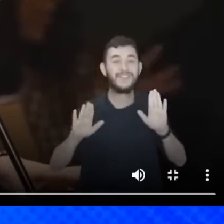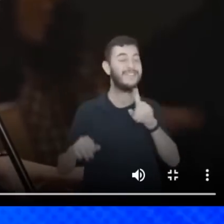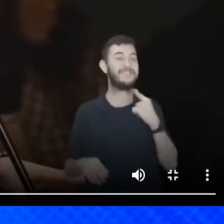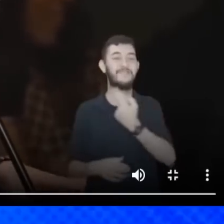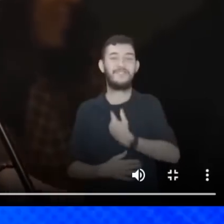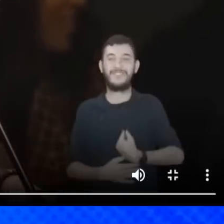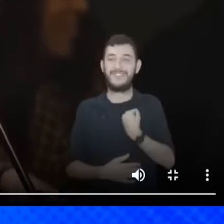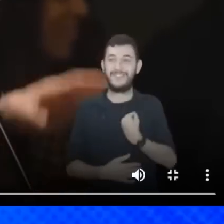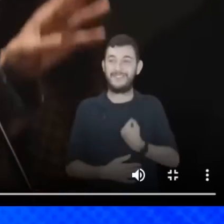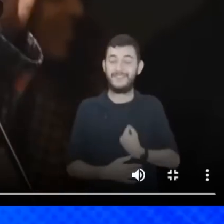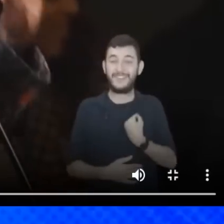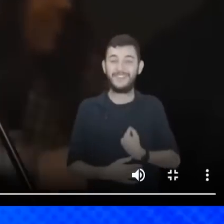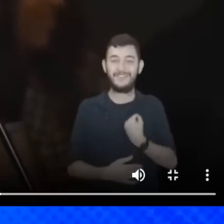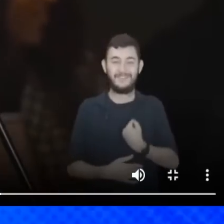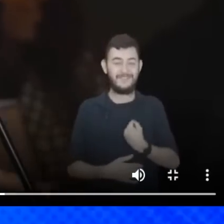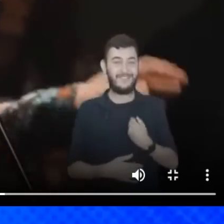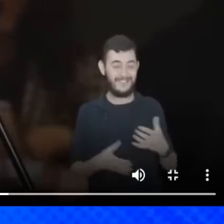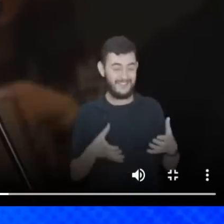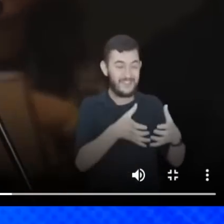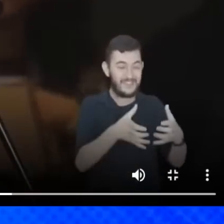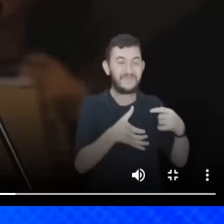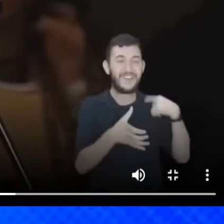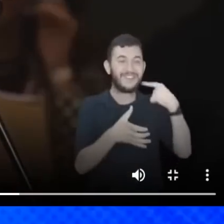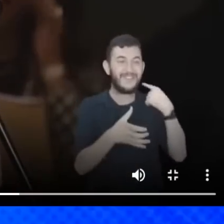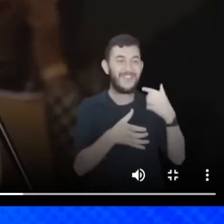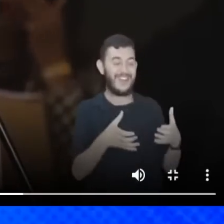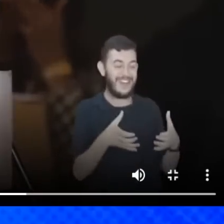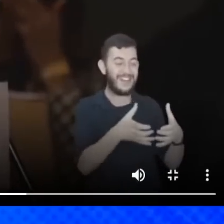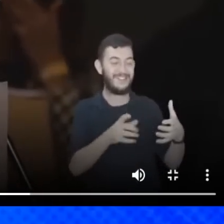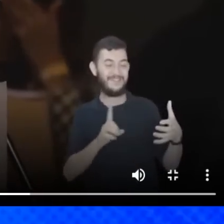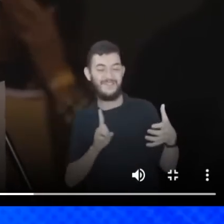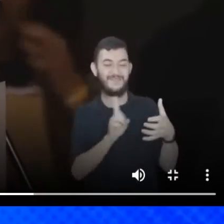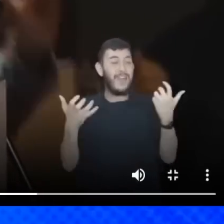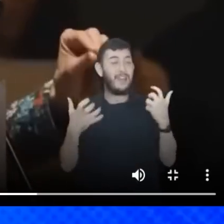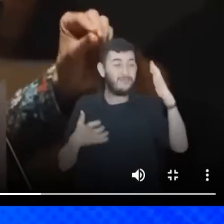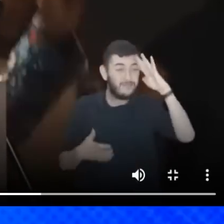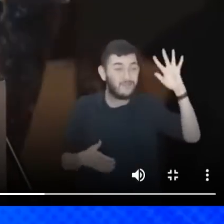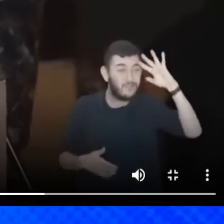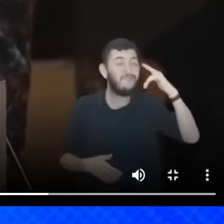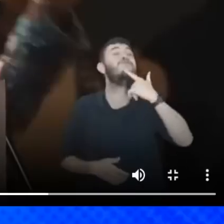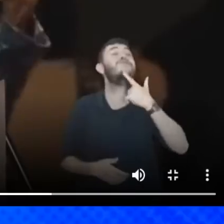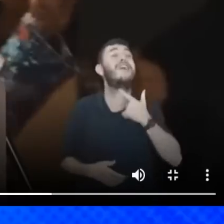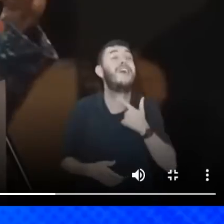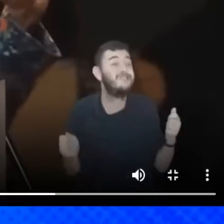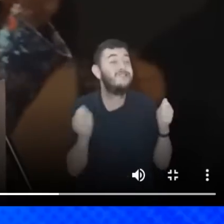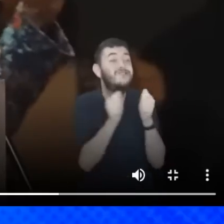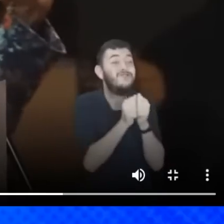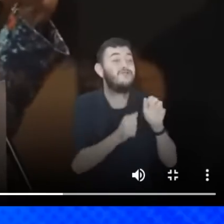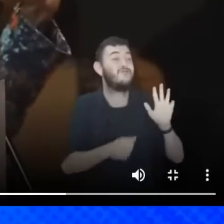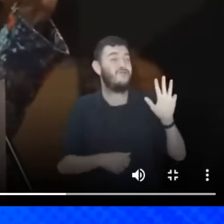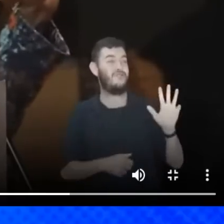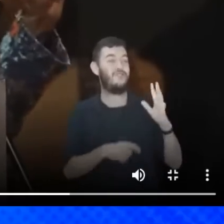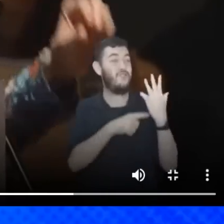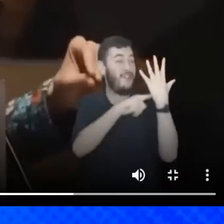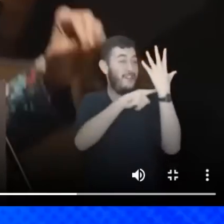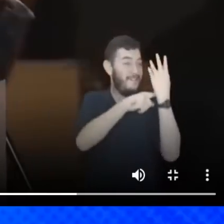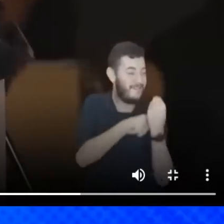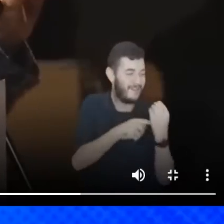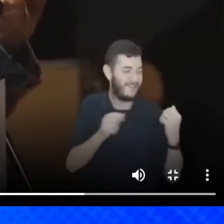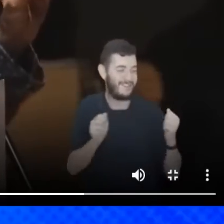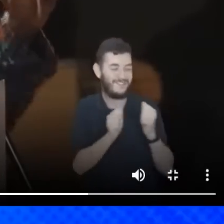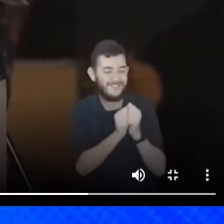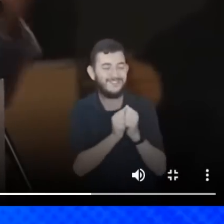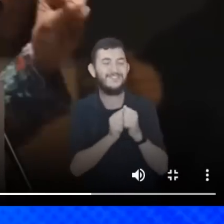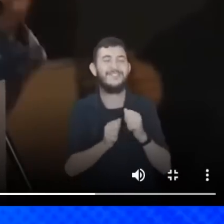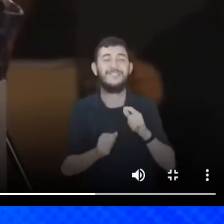time. Porque nós queremos o nosso artilheiro em campo. Muitas esperanças.